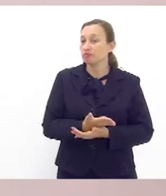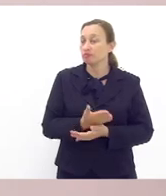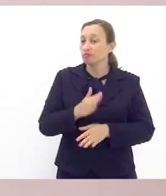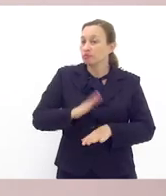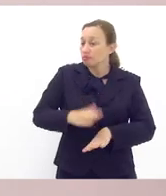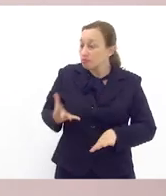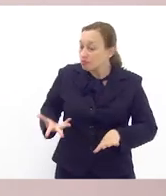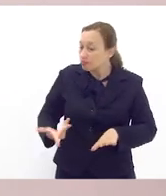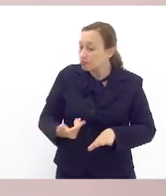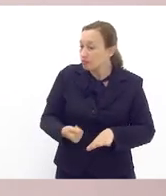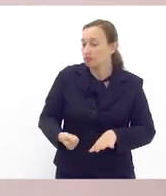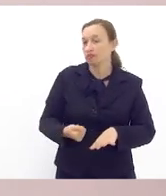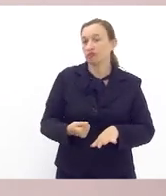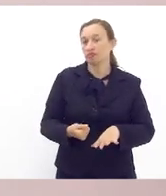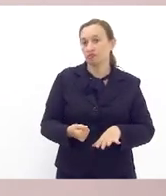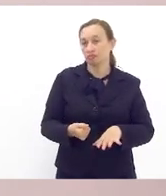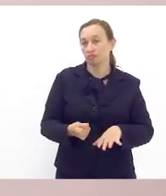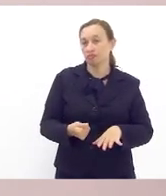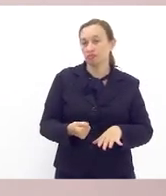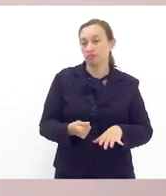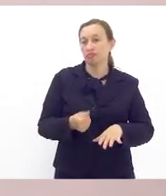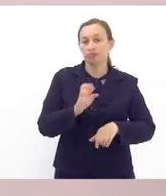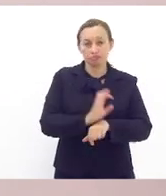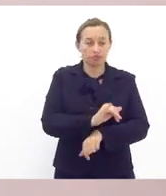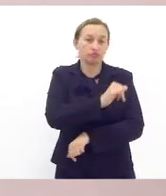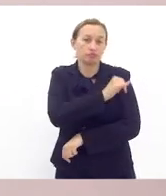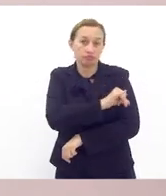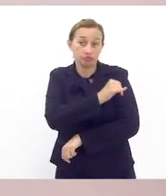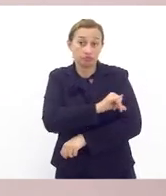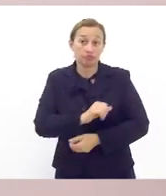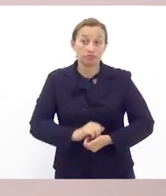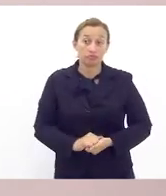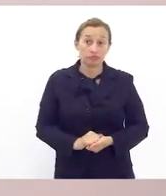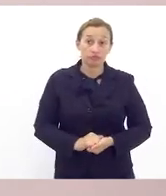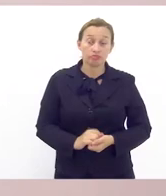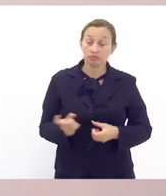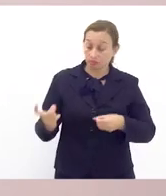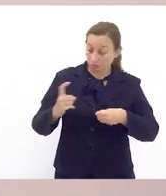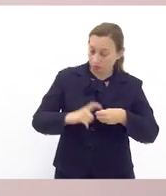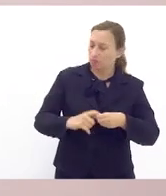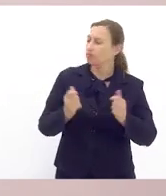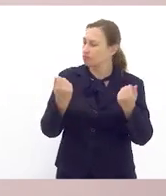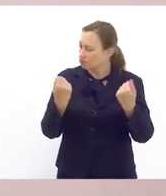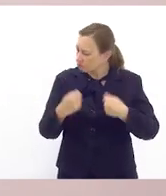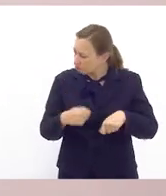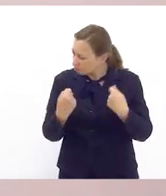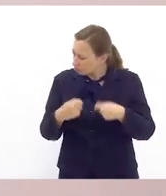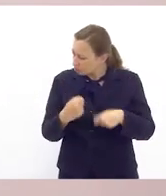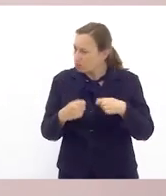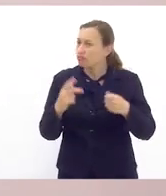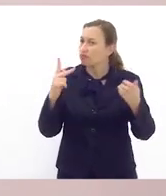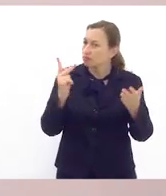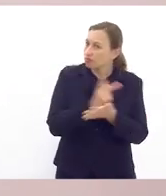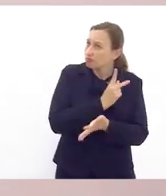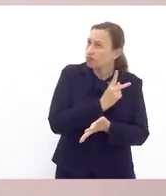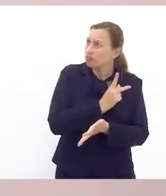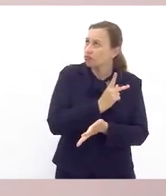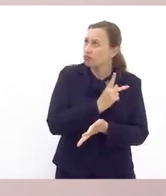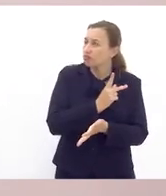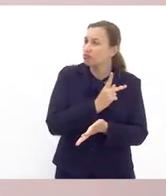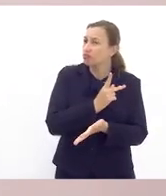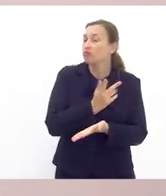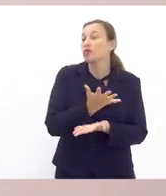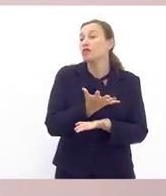eficiência para regulação para o estado do Rio de Janeiro esse convênio precisa acontecer de uma forma